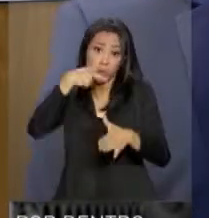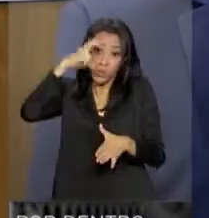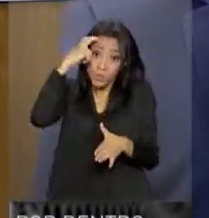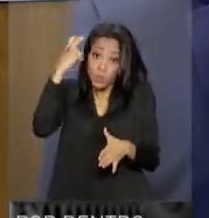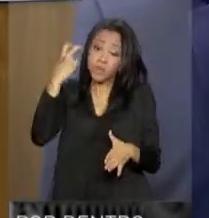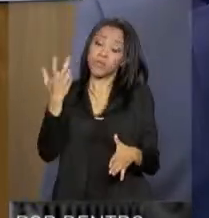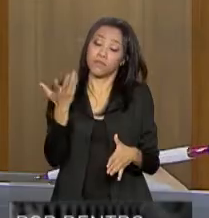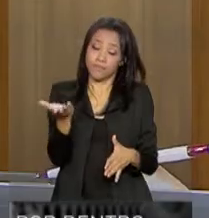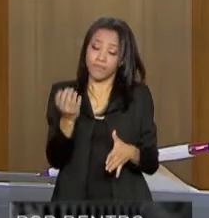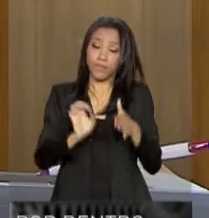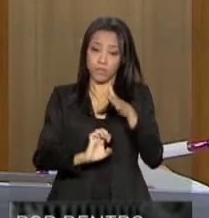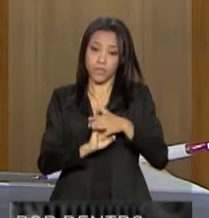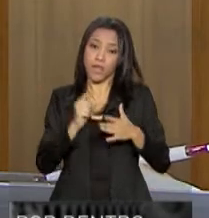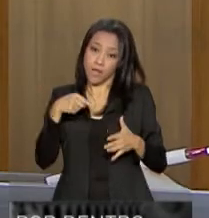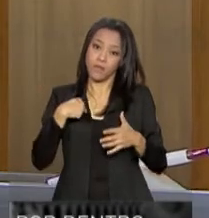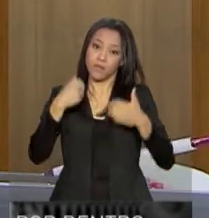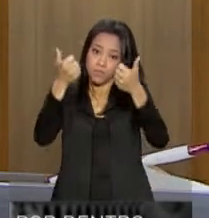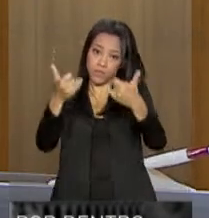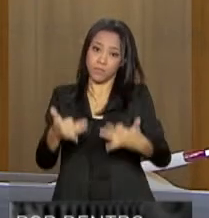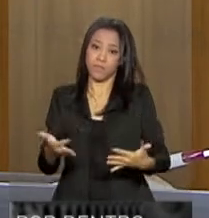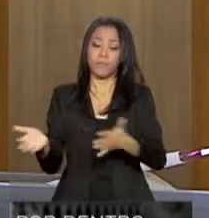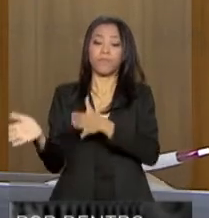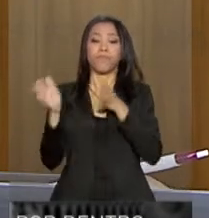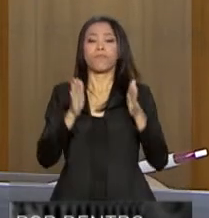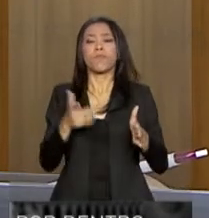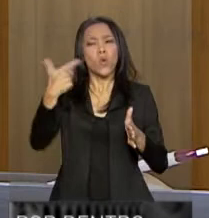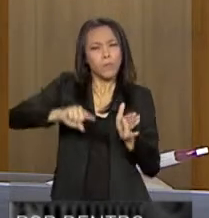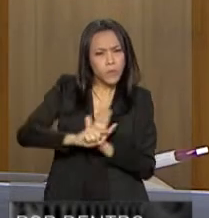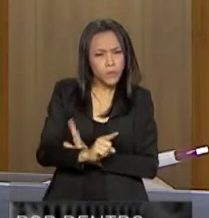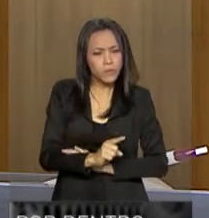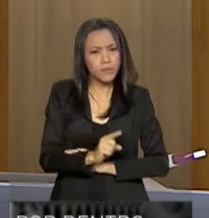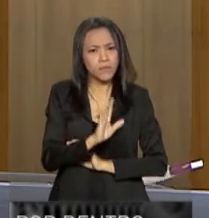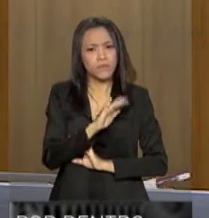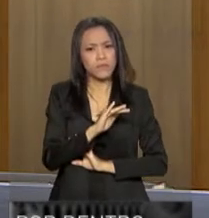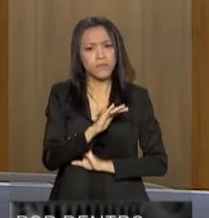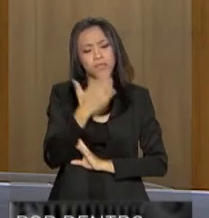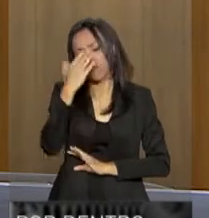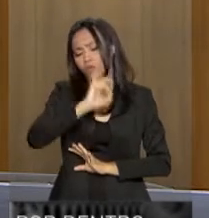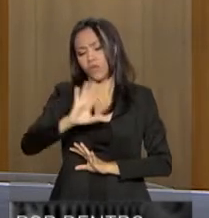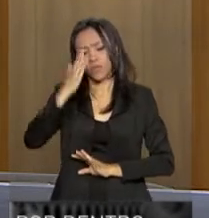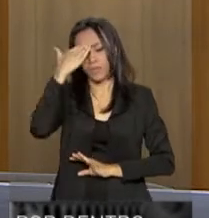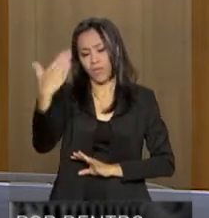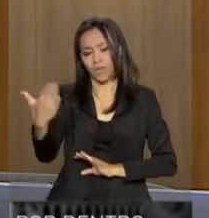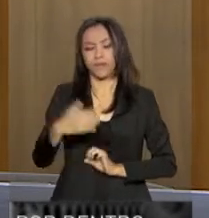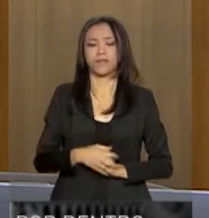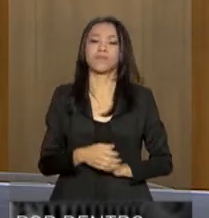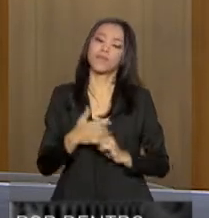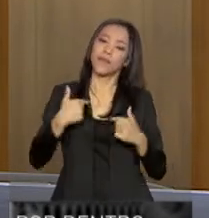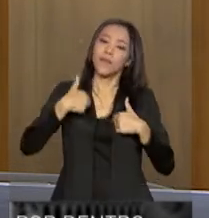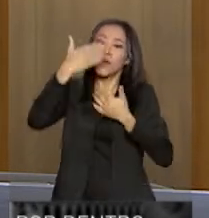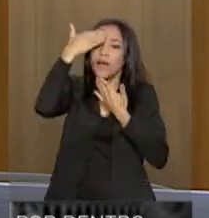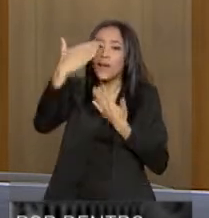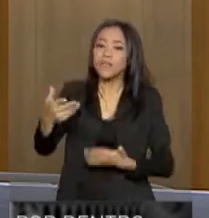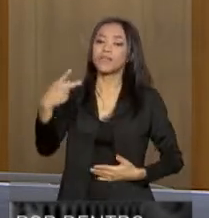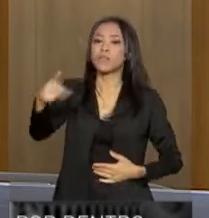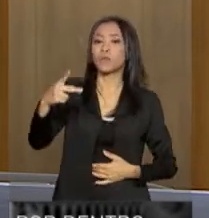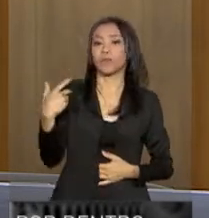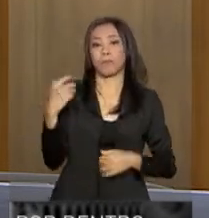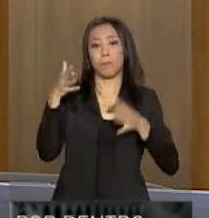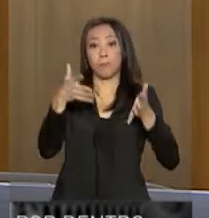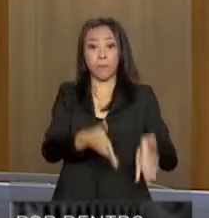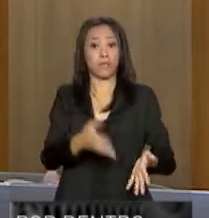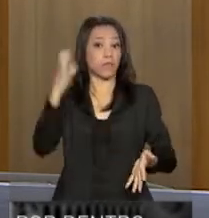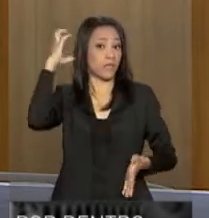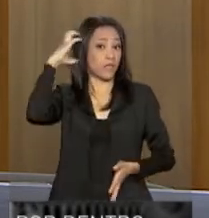mas alguma pergunta para o ministro luca josino forma muito obrigado eu agradeço então a participação da rádio bandeirantes de são